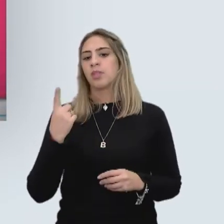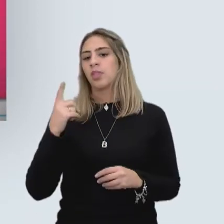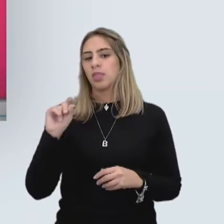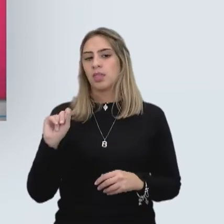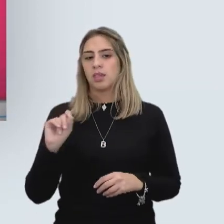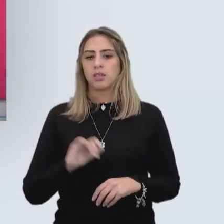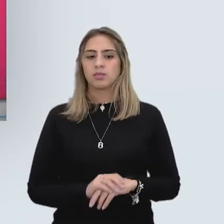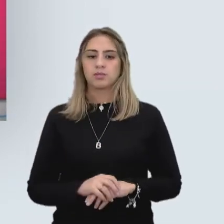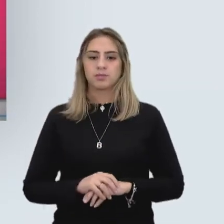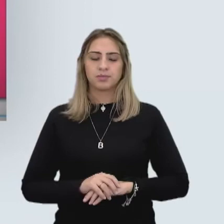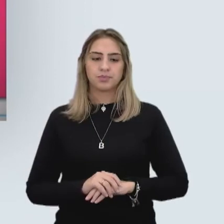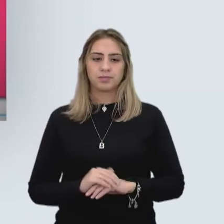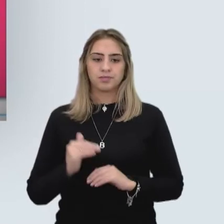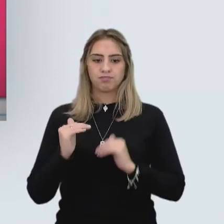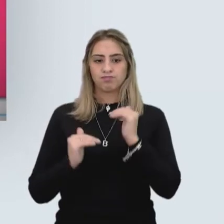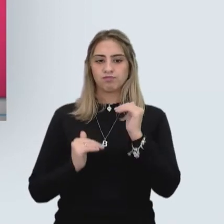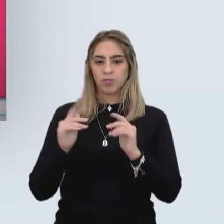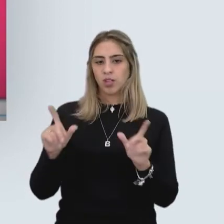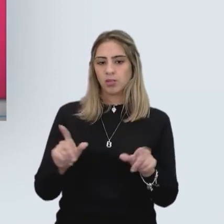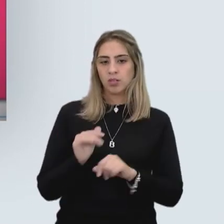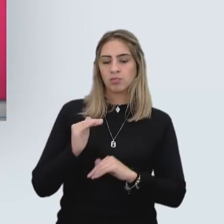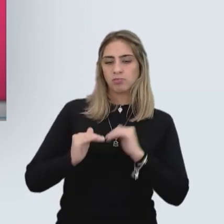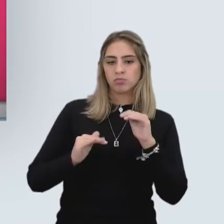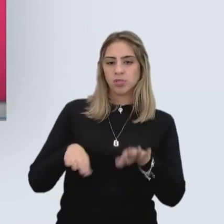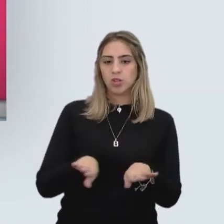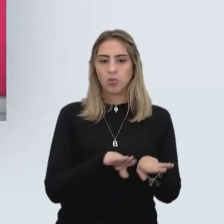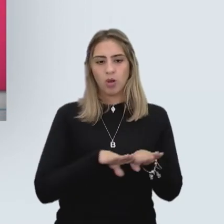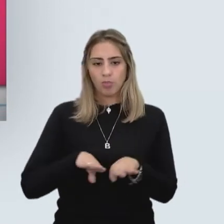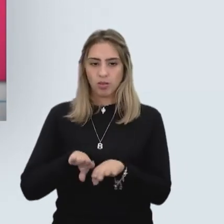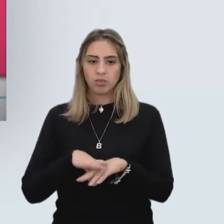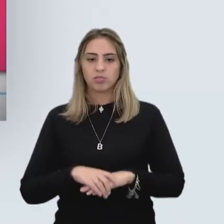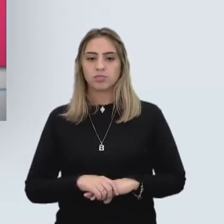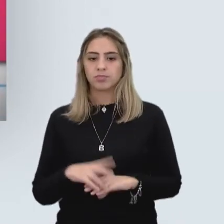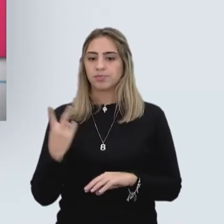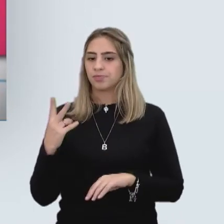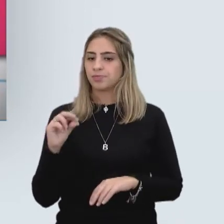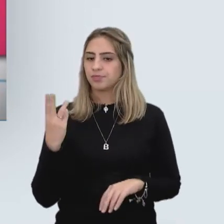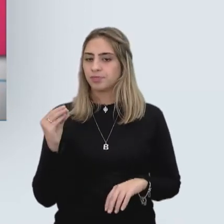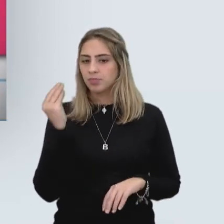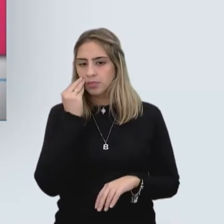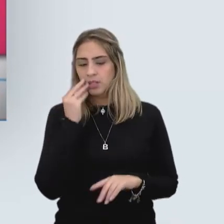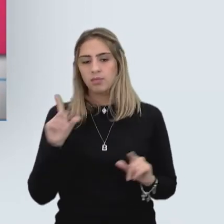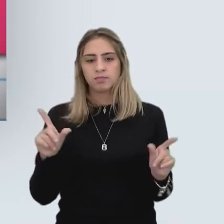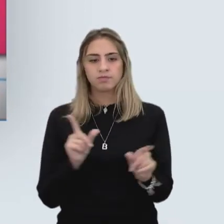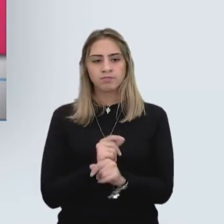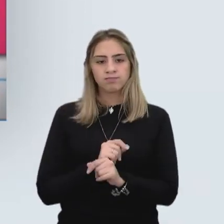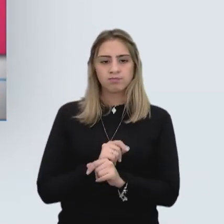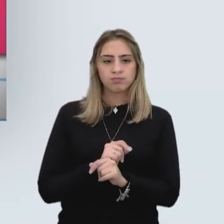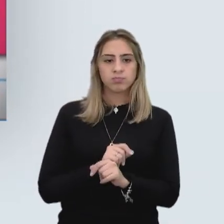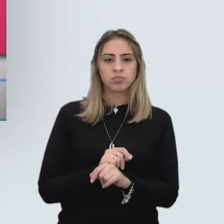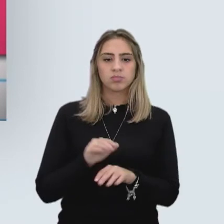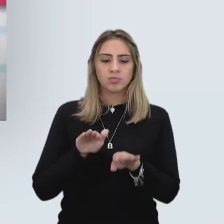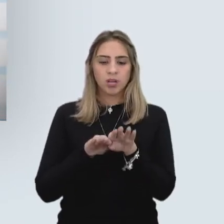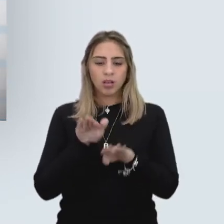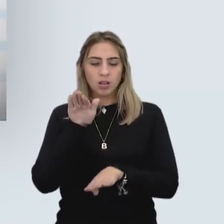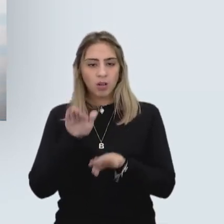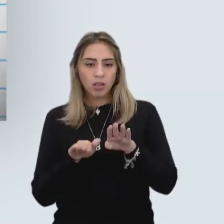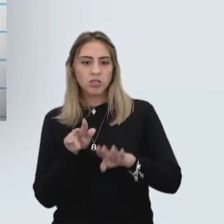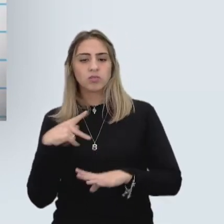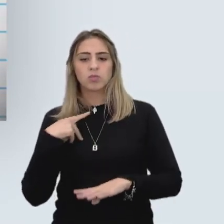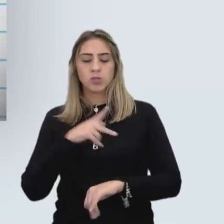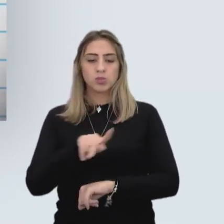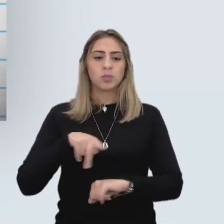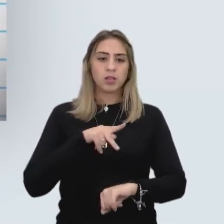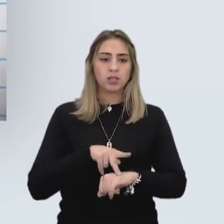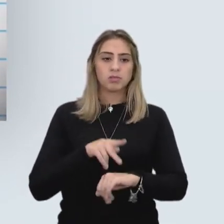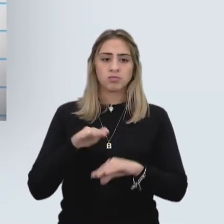das desigualdades. De acordo com ele, temos que, até 2030, reduzir a desigualdade dentro dos países e entre eles. A